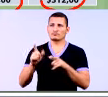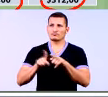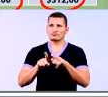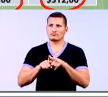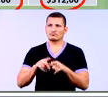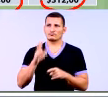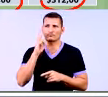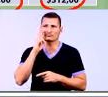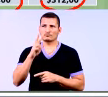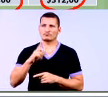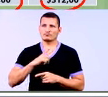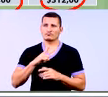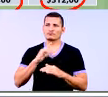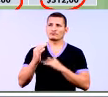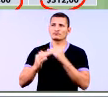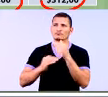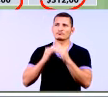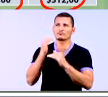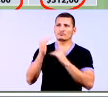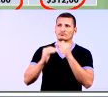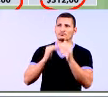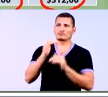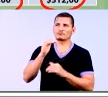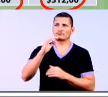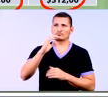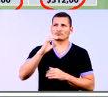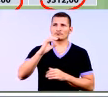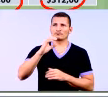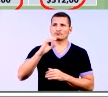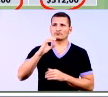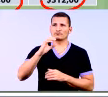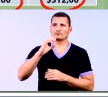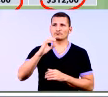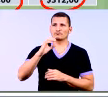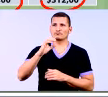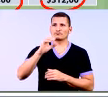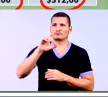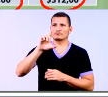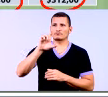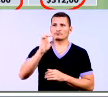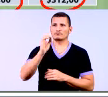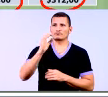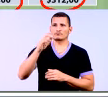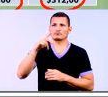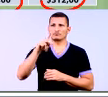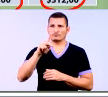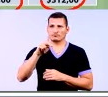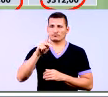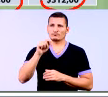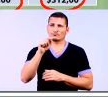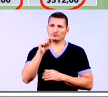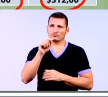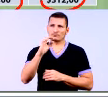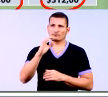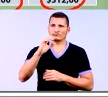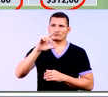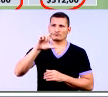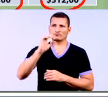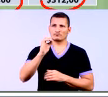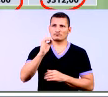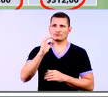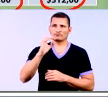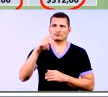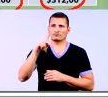vê que vai subindo o clock. Só que à medida que esse clock vai subindo,